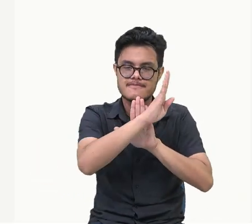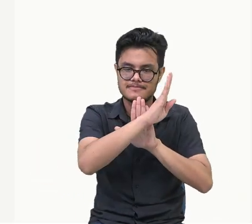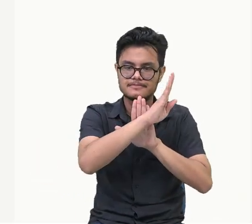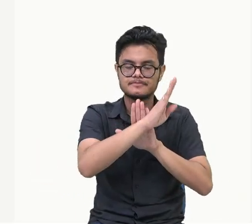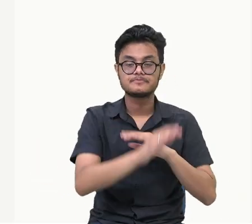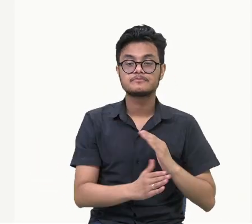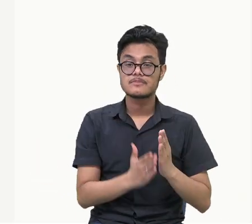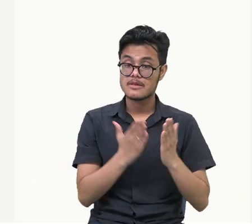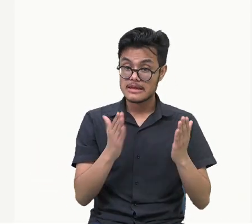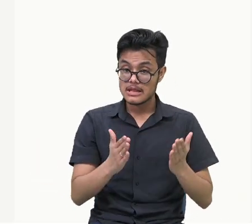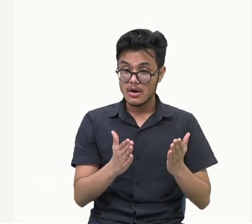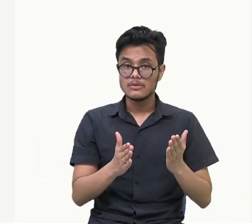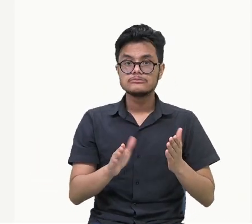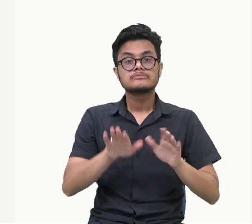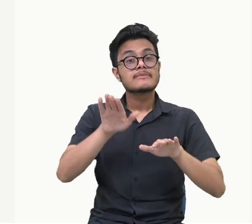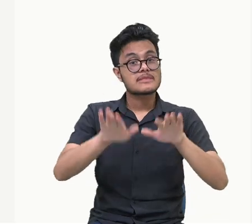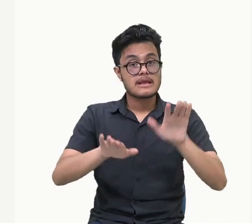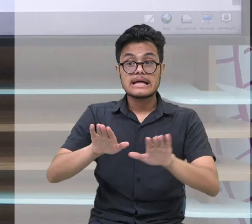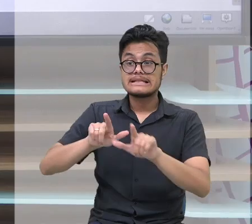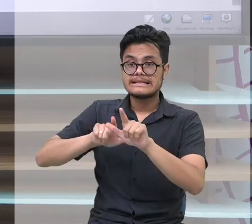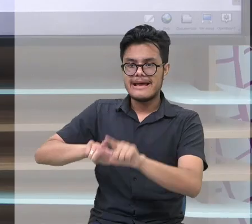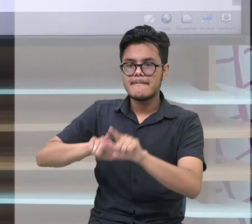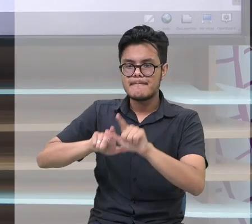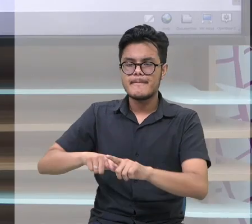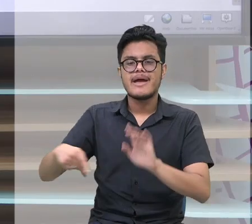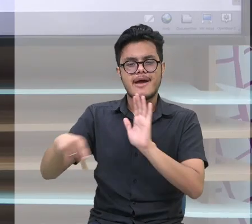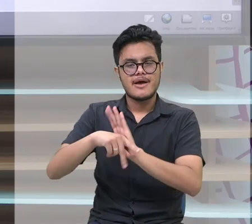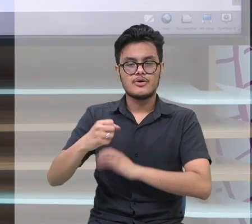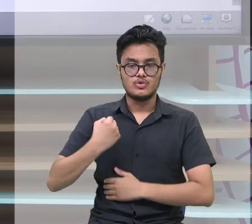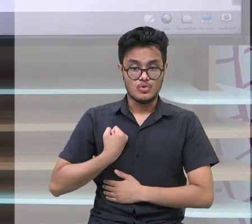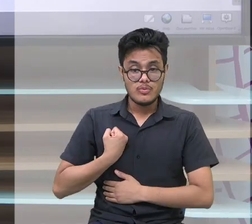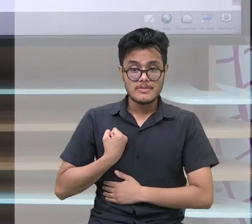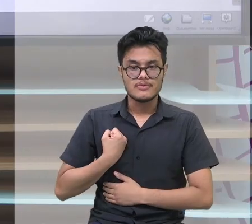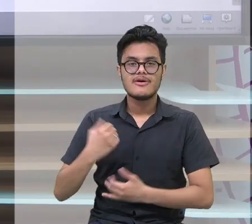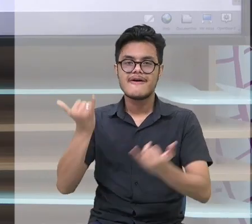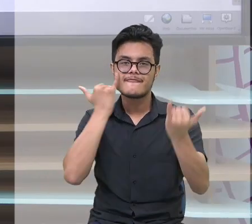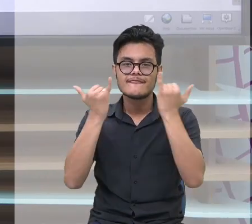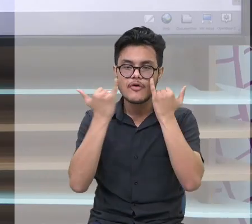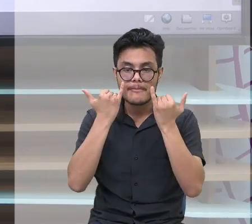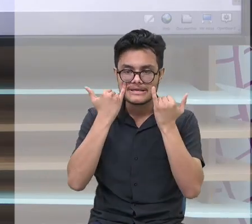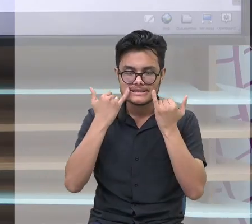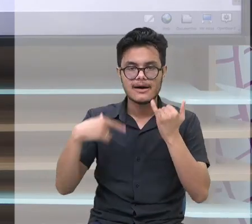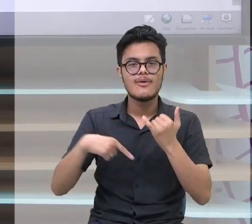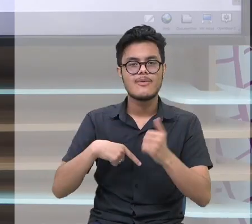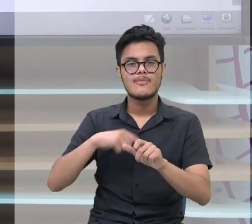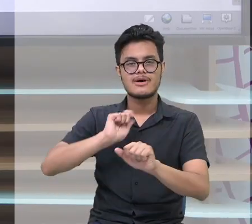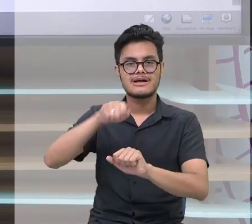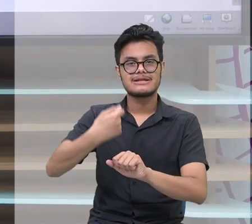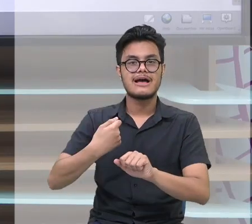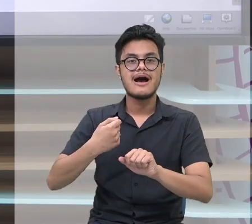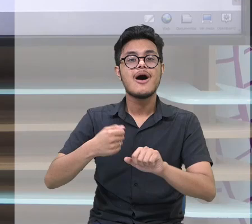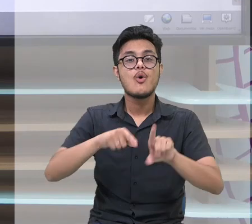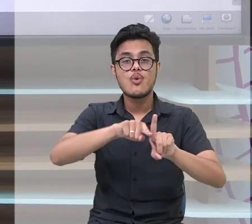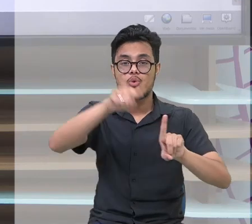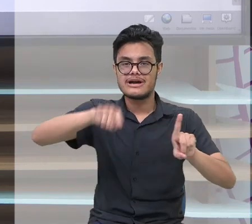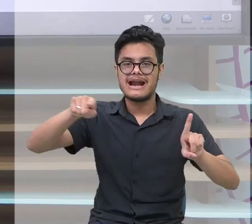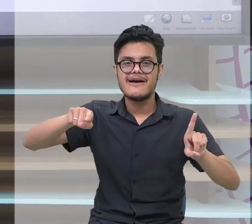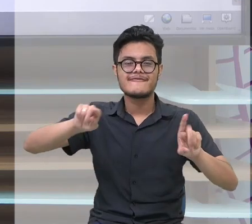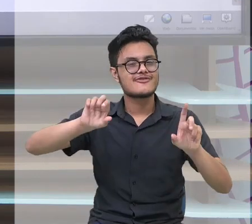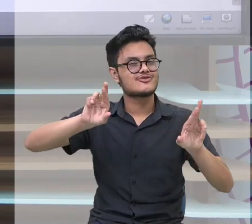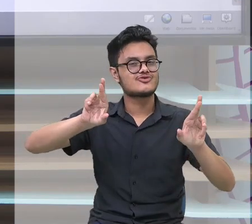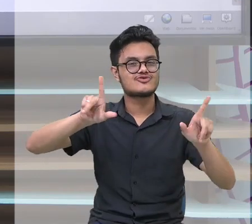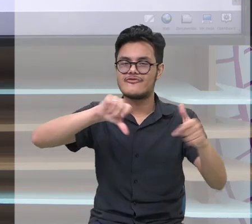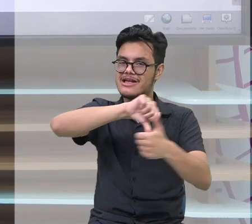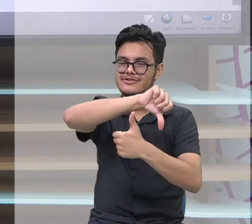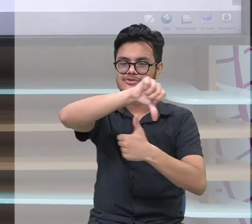que a depender da função que você tiver, tá? O comportamento do gráfico vai mudar também,